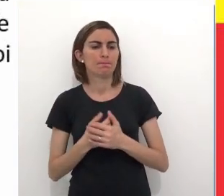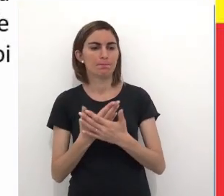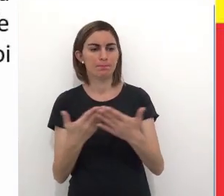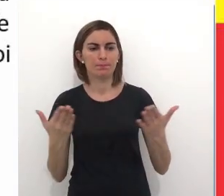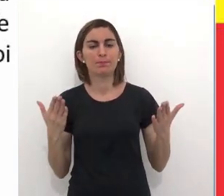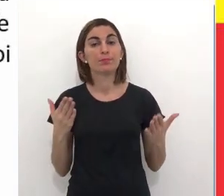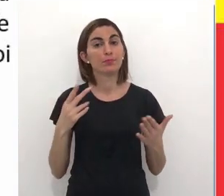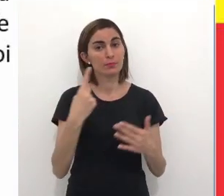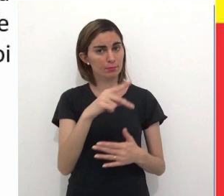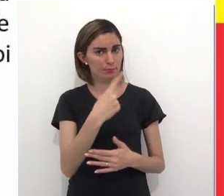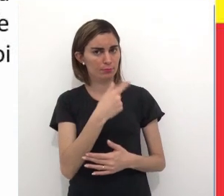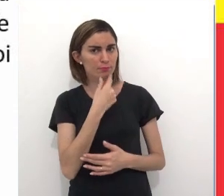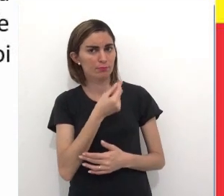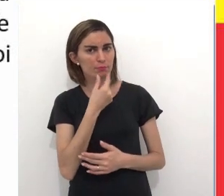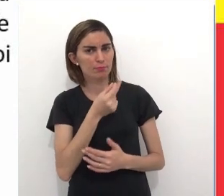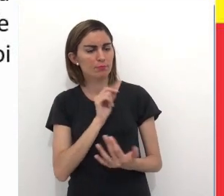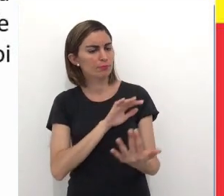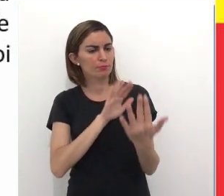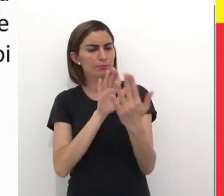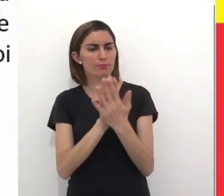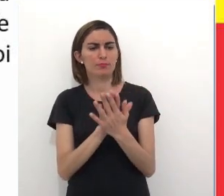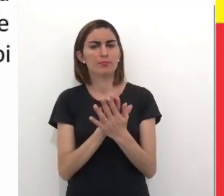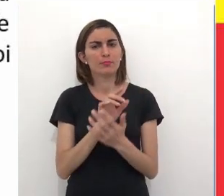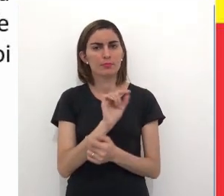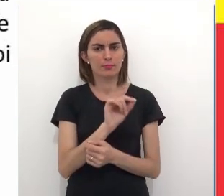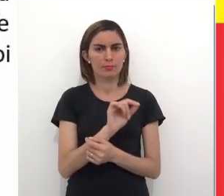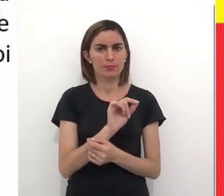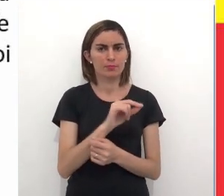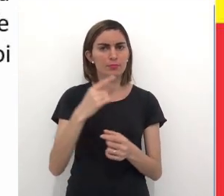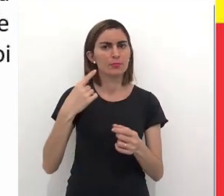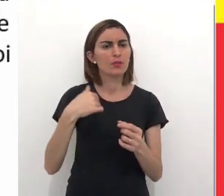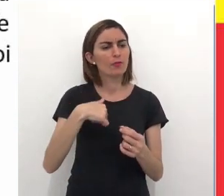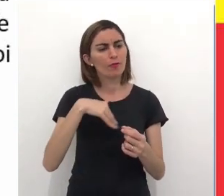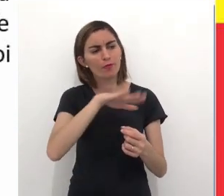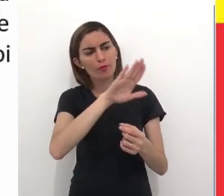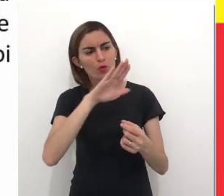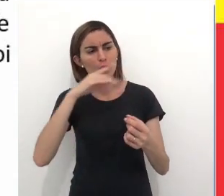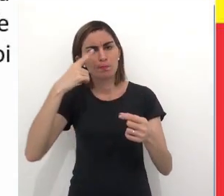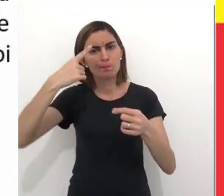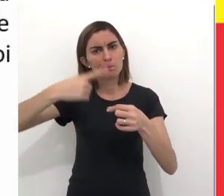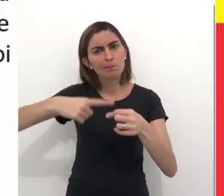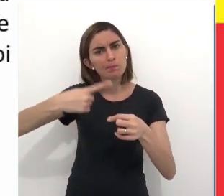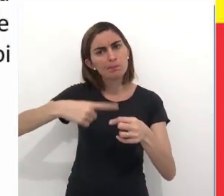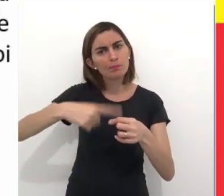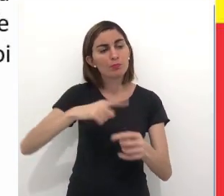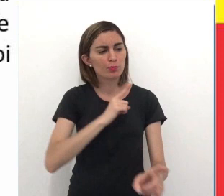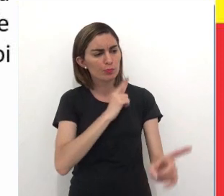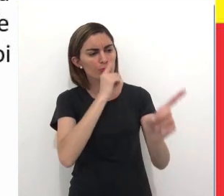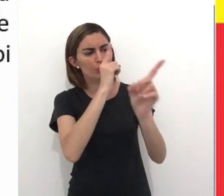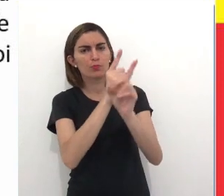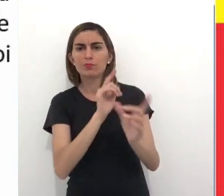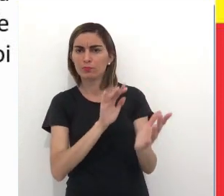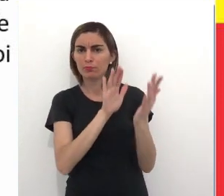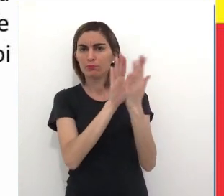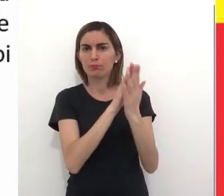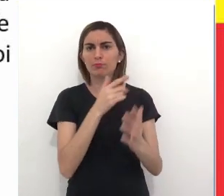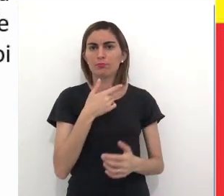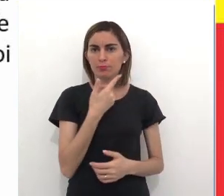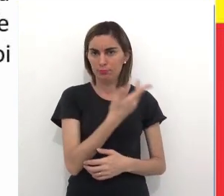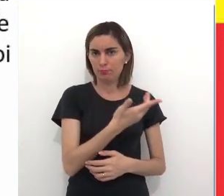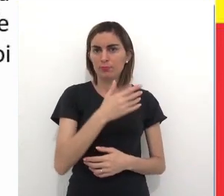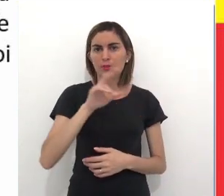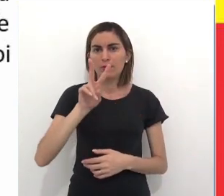Perdigão. Este dirigiu-se então ao interior da província para encontrar-se